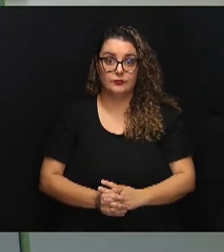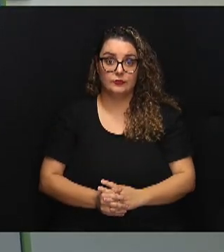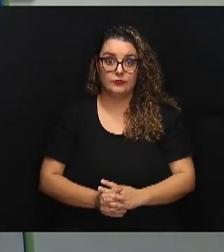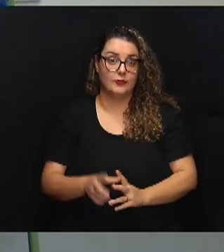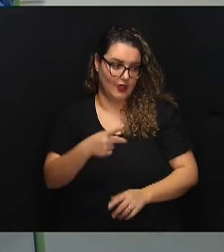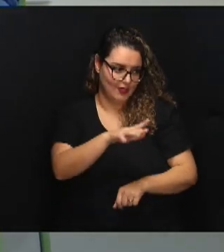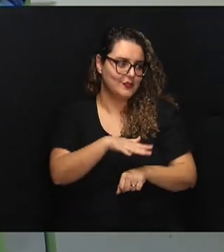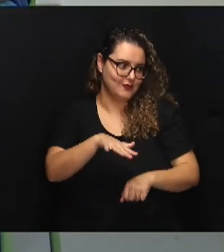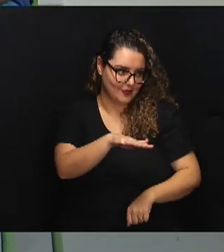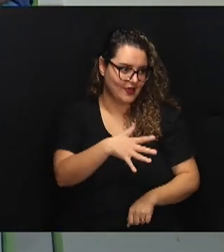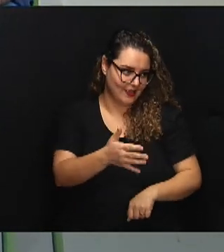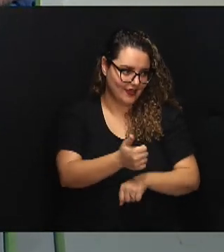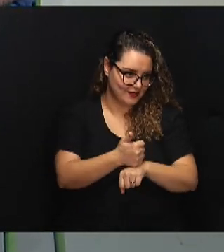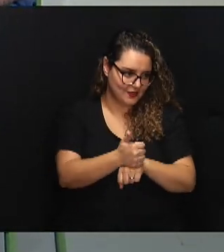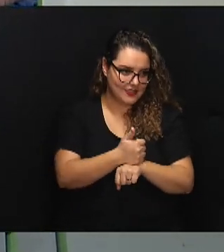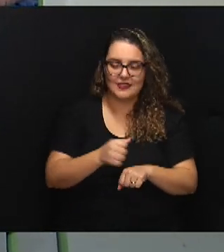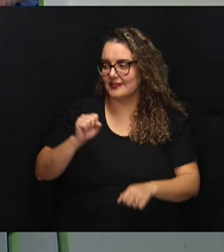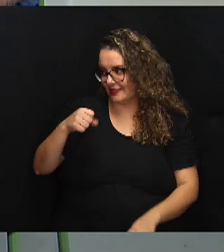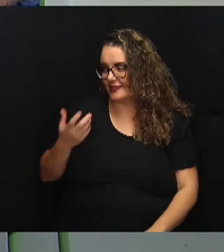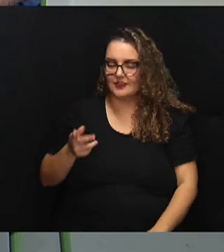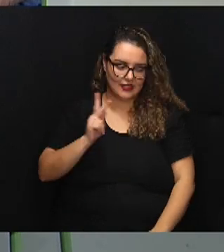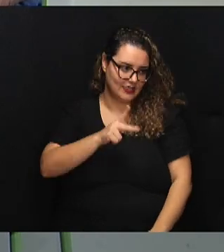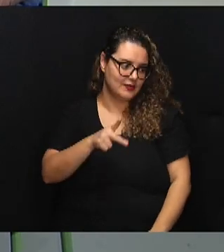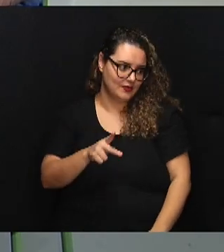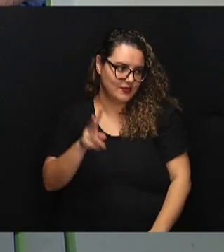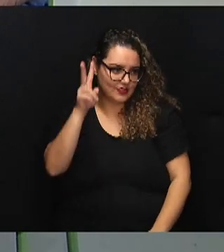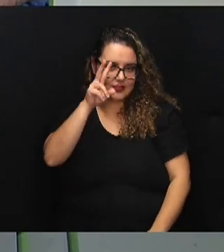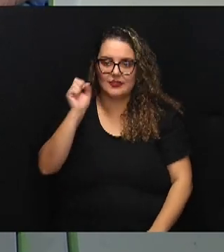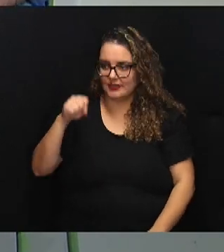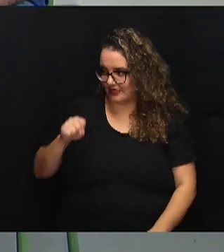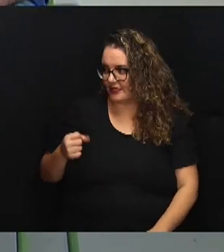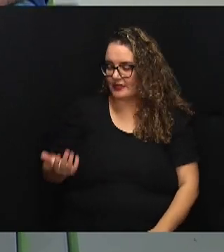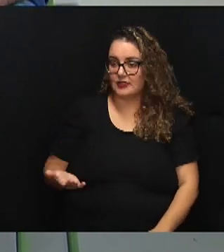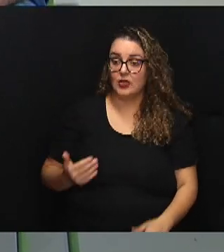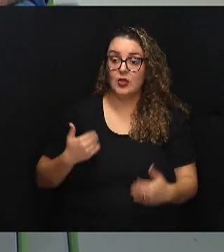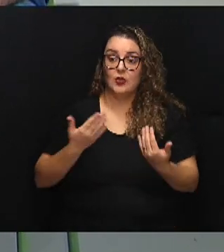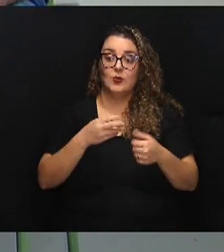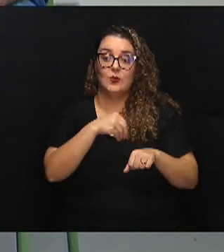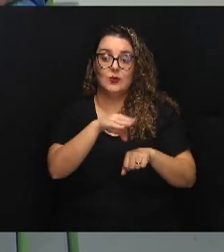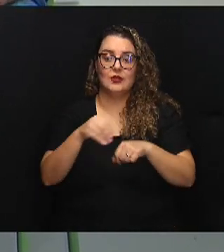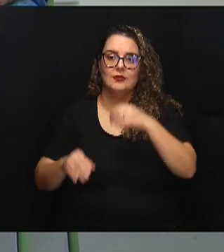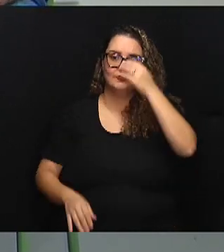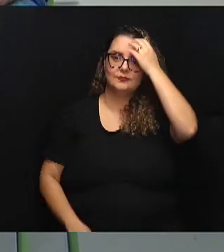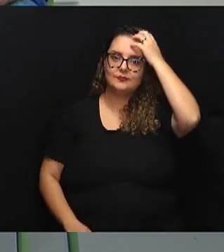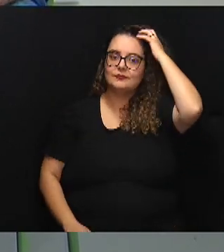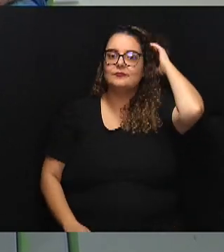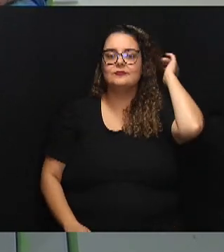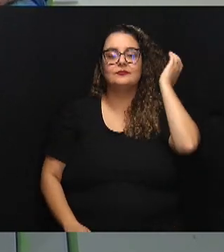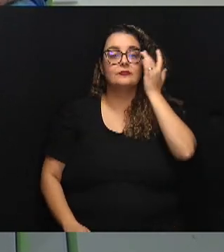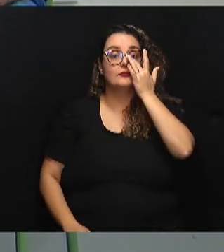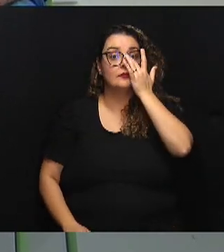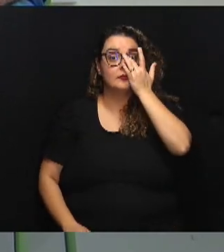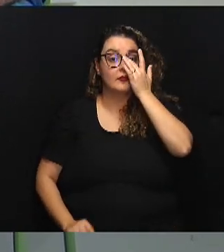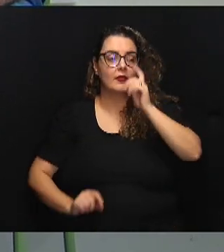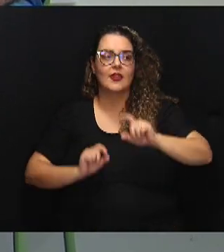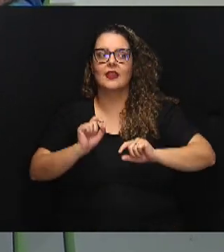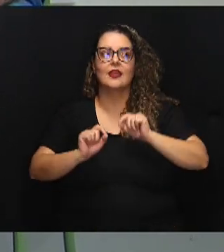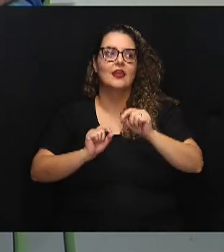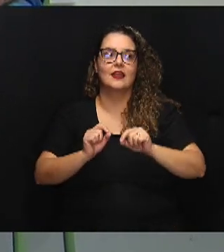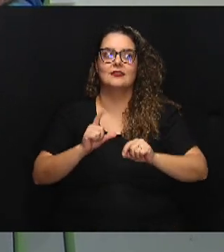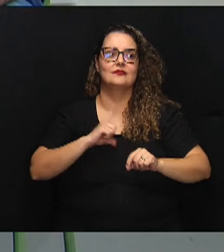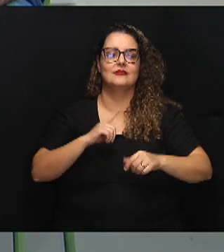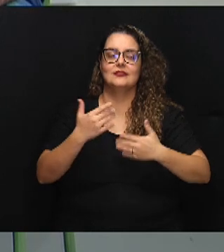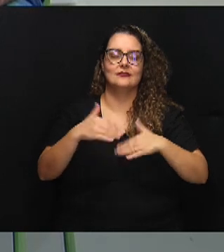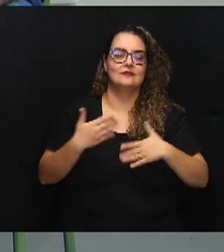que é sua área principal, né? Você é professor de história. Isso. Quais as dicas? Aí, o que você acha que vai cair? Quais